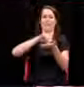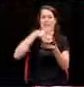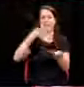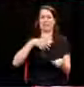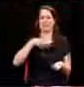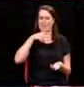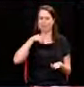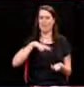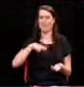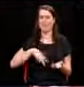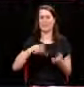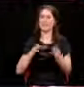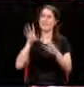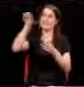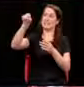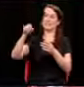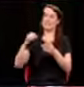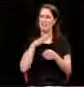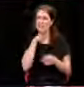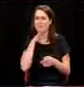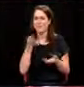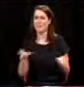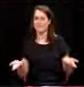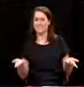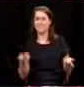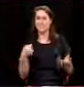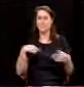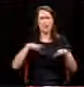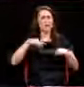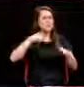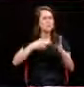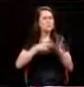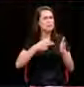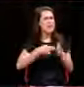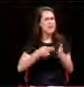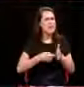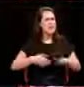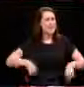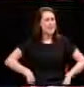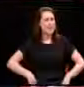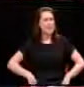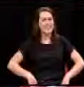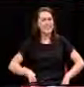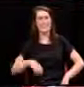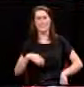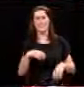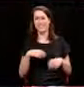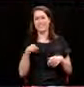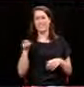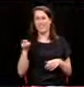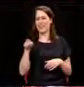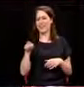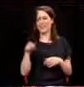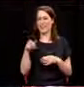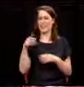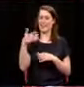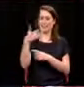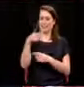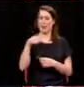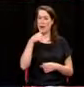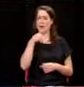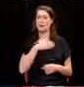espero, mas vou esperá-los à estação de Benfica, que é onde eles vão sair. Ah, ainda por cima na estação de Benfica. Na estação de Benfica e depois deslocam-se em